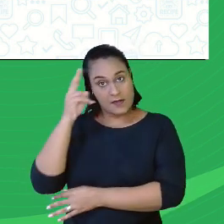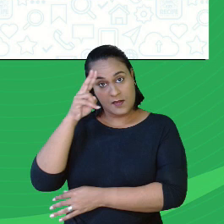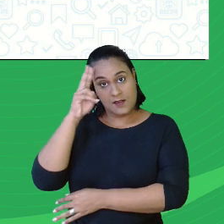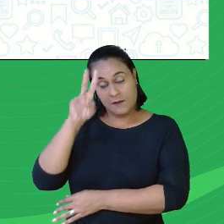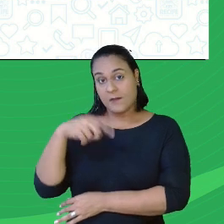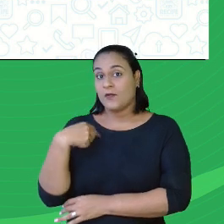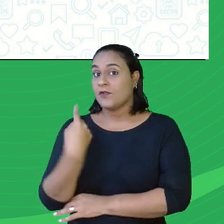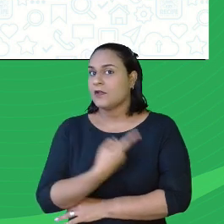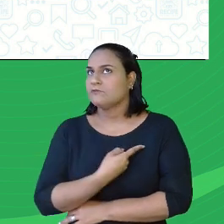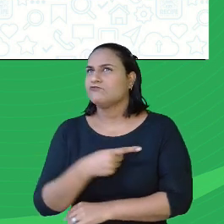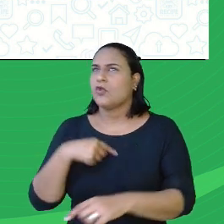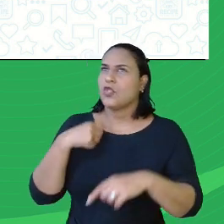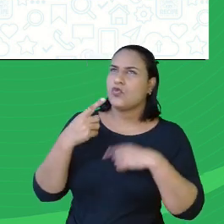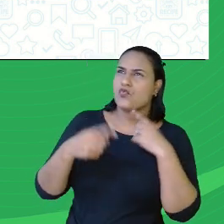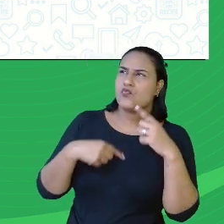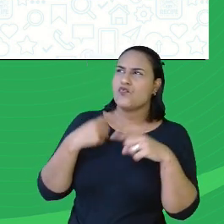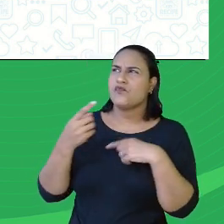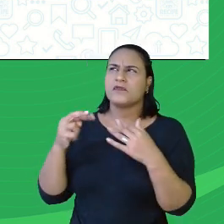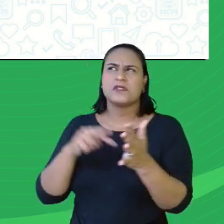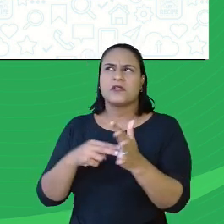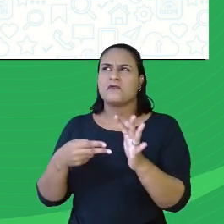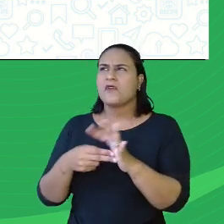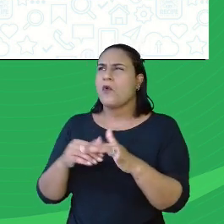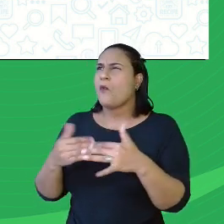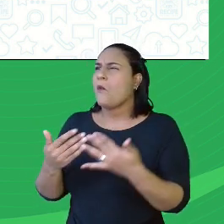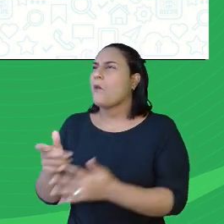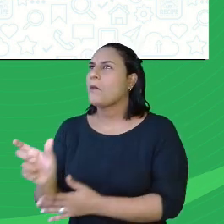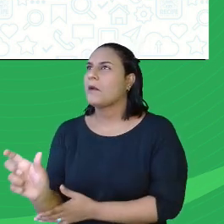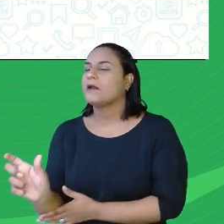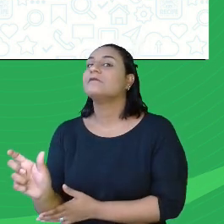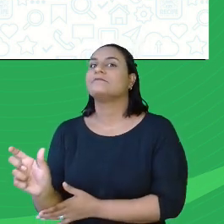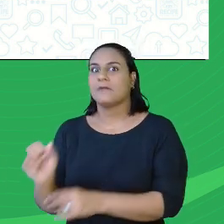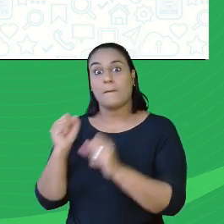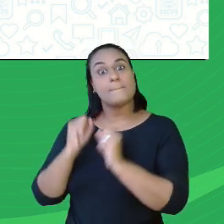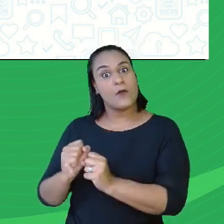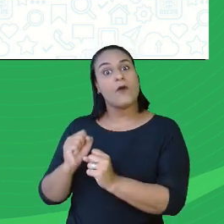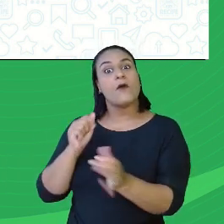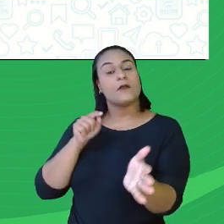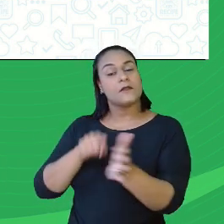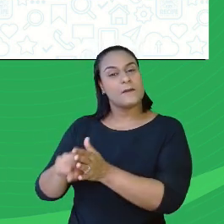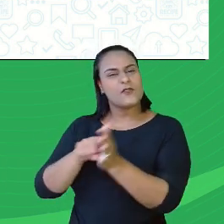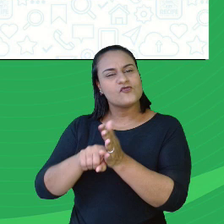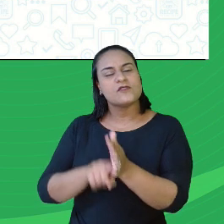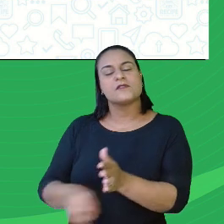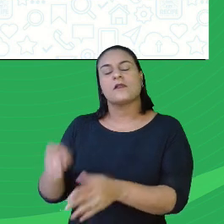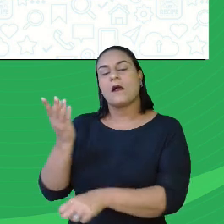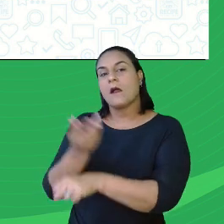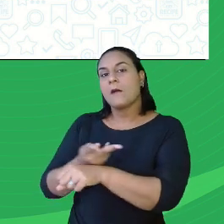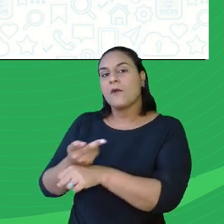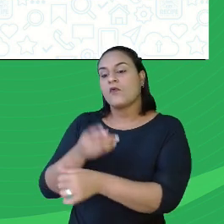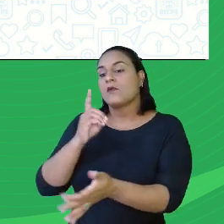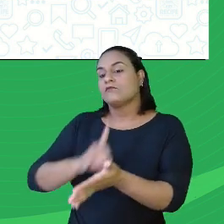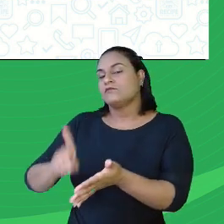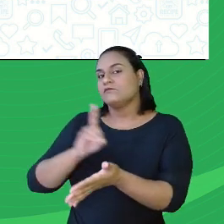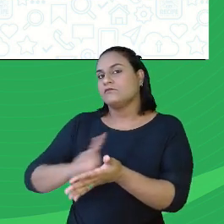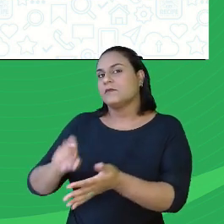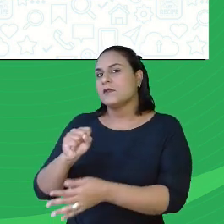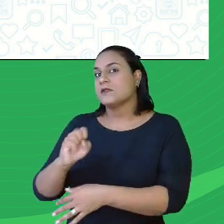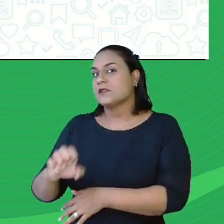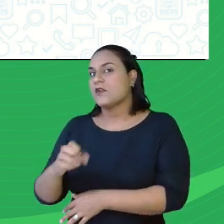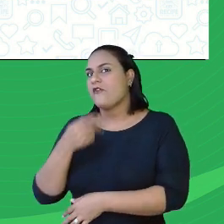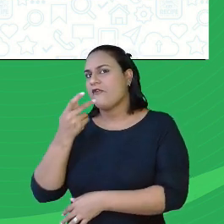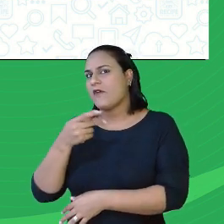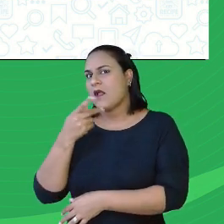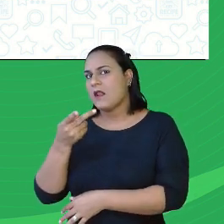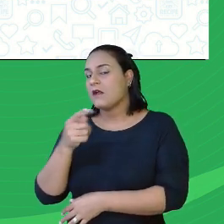gente, quando a gente tem dúvida do que significa uma palavra, a gente pode procurar no dicionário. Então, se algumas dessas palavras que eu disse para vocês aí